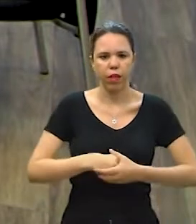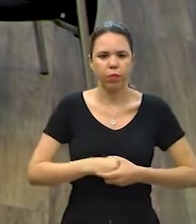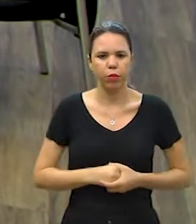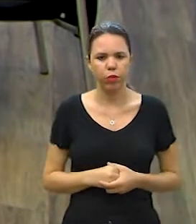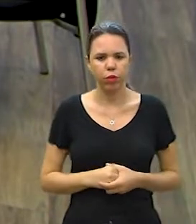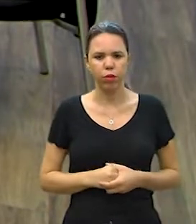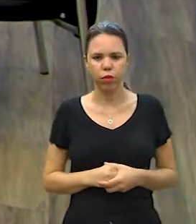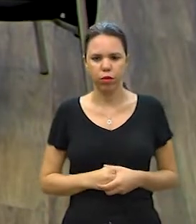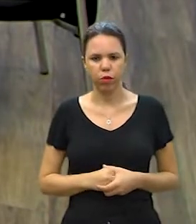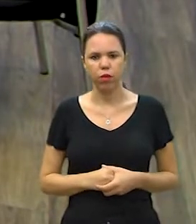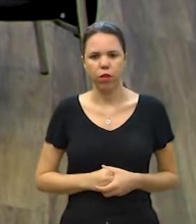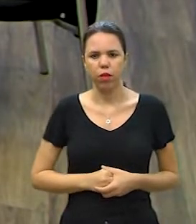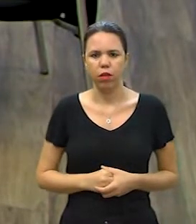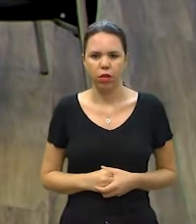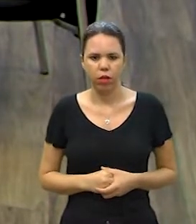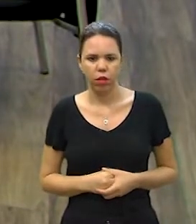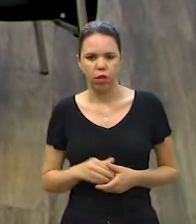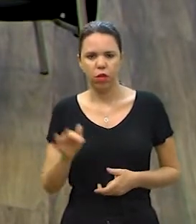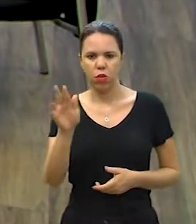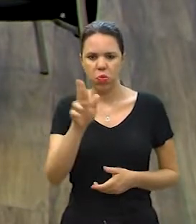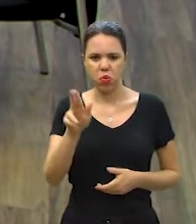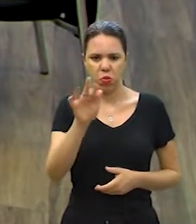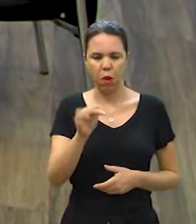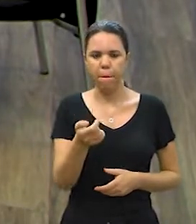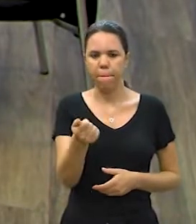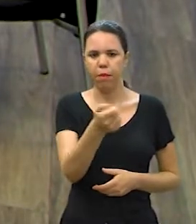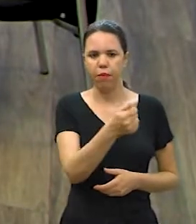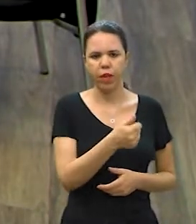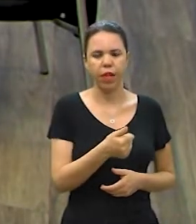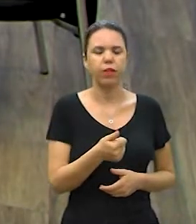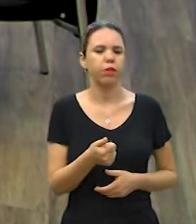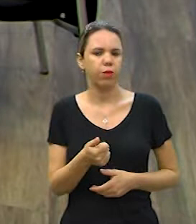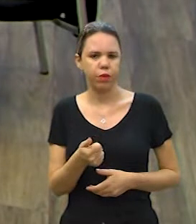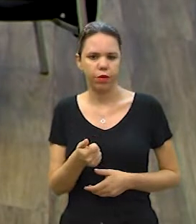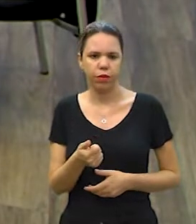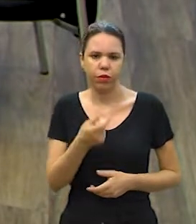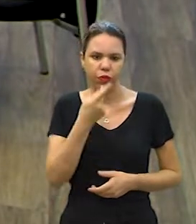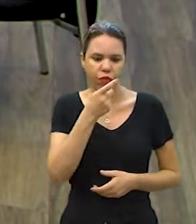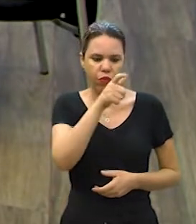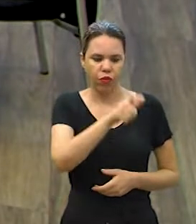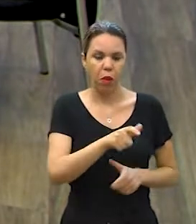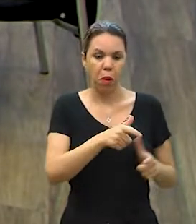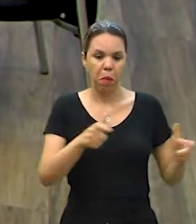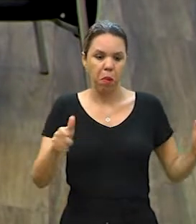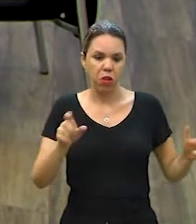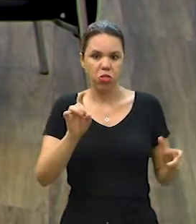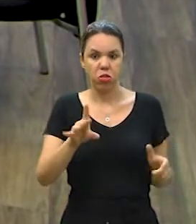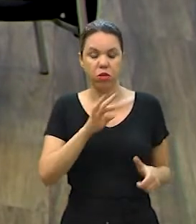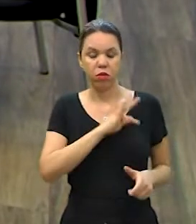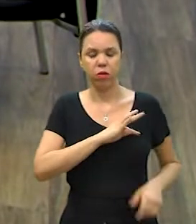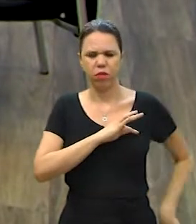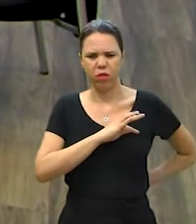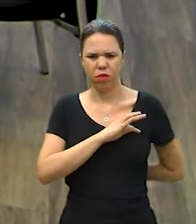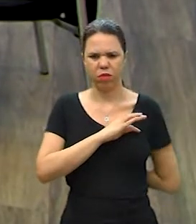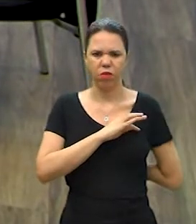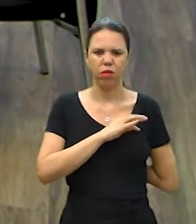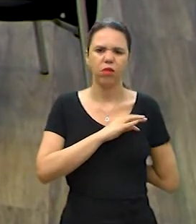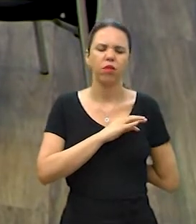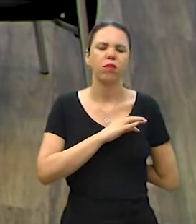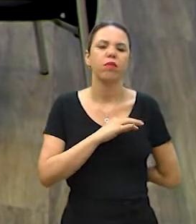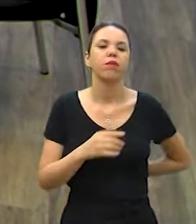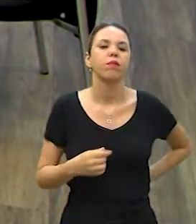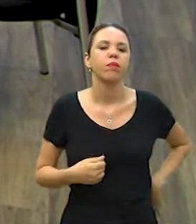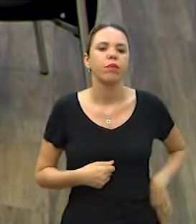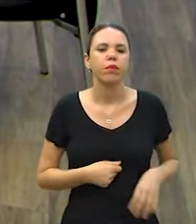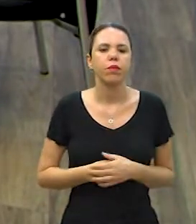que até falou que a universidade tem que ser para poucos, né, pela fala dele, a maioria tem que fazer só técnico, a universidade tem que